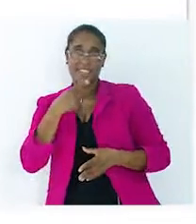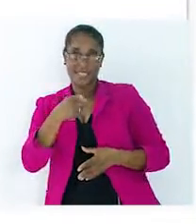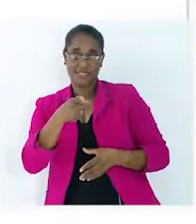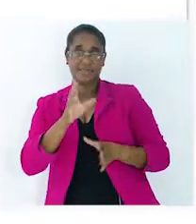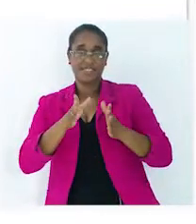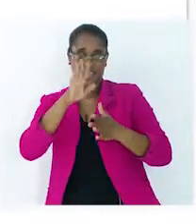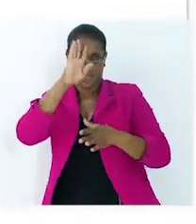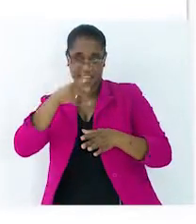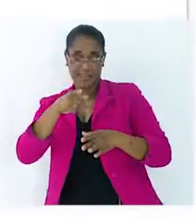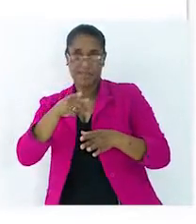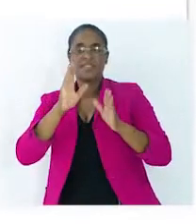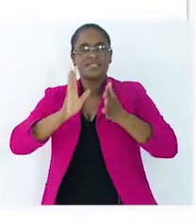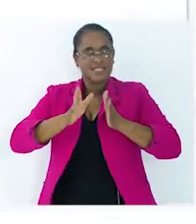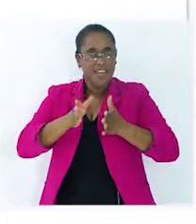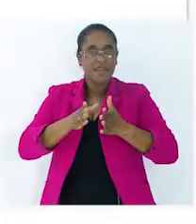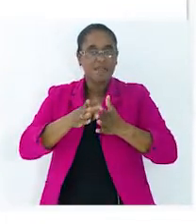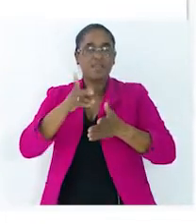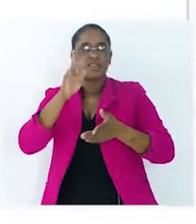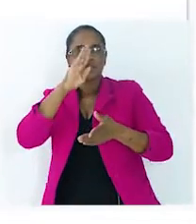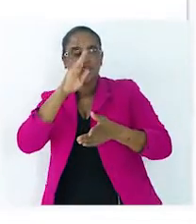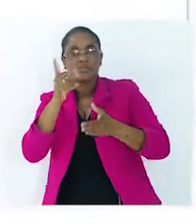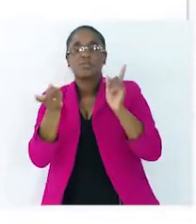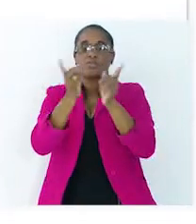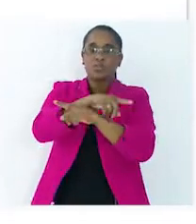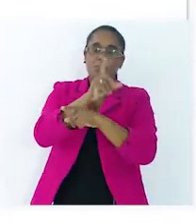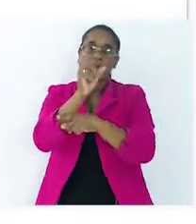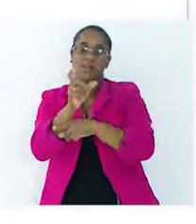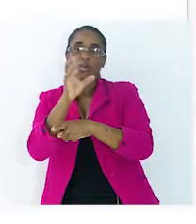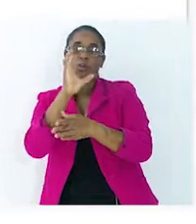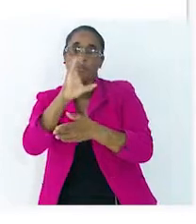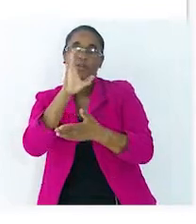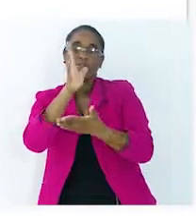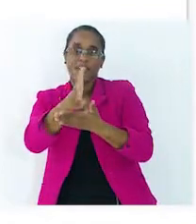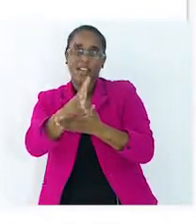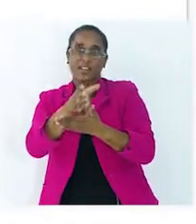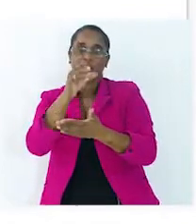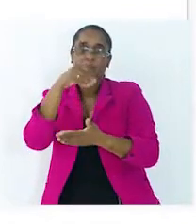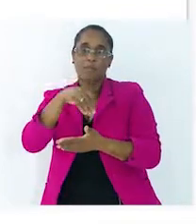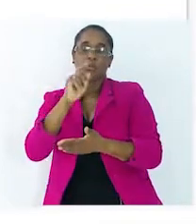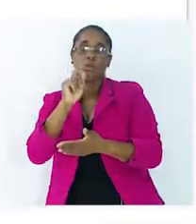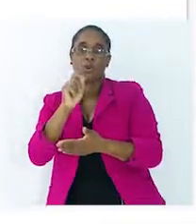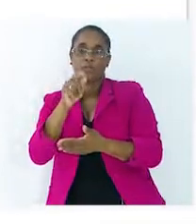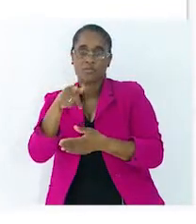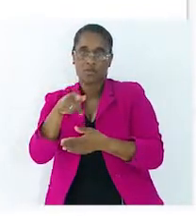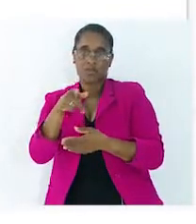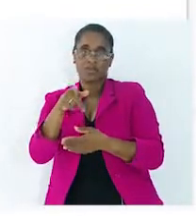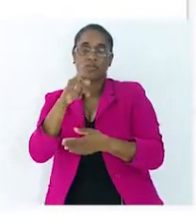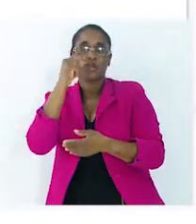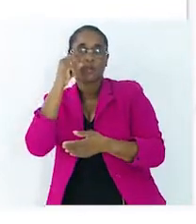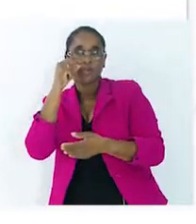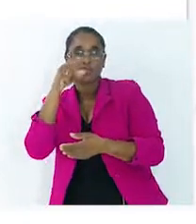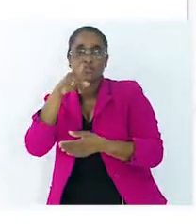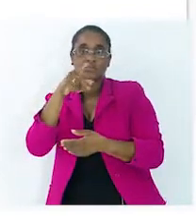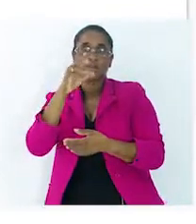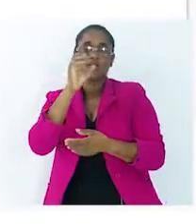Já sabes. Sempre que for substituir o complemento direto pelo pronome correspondente, o género masculino